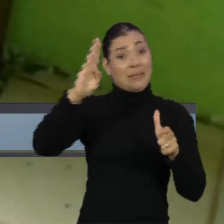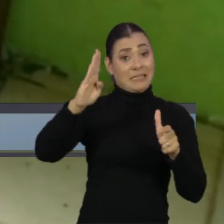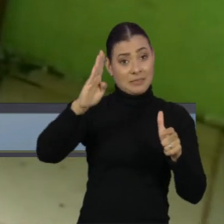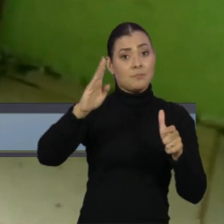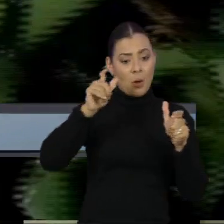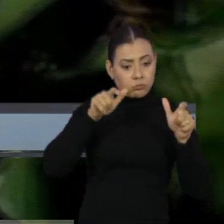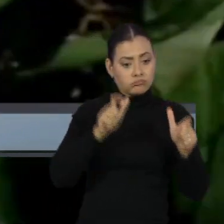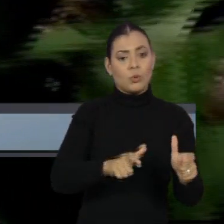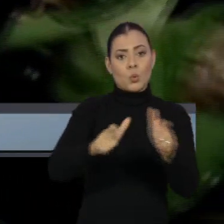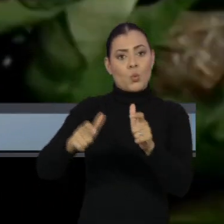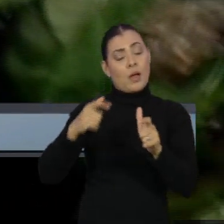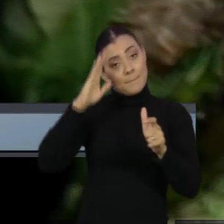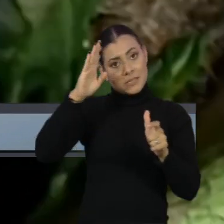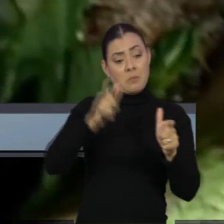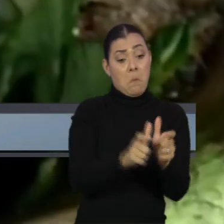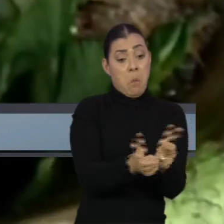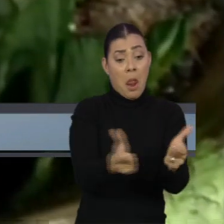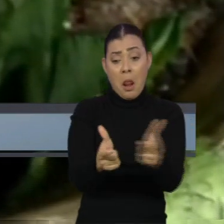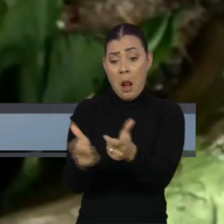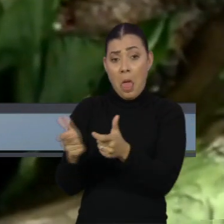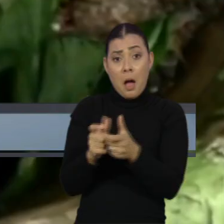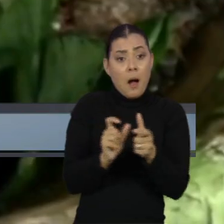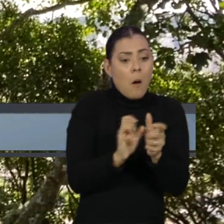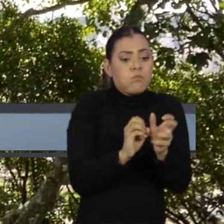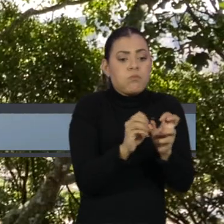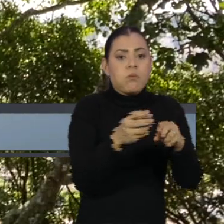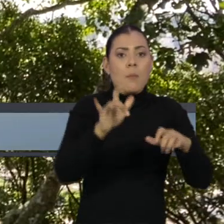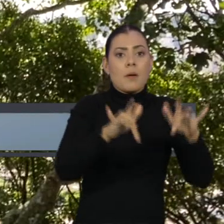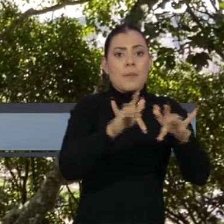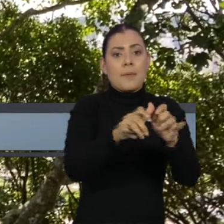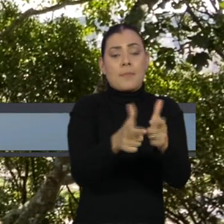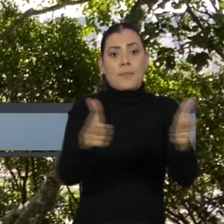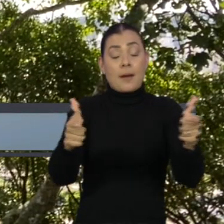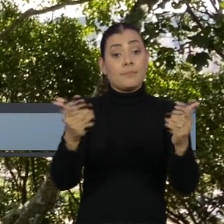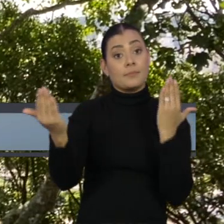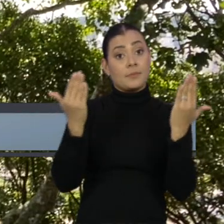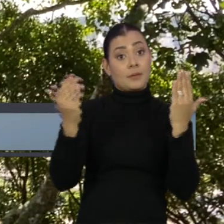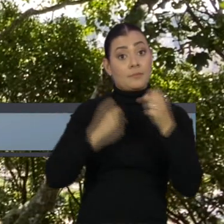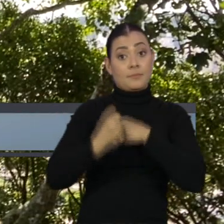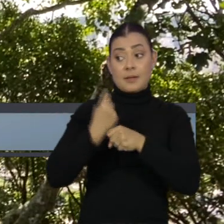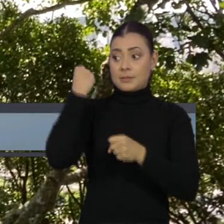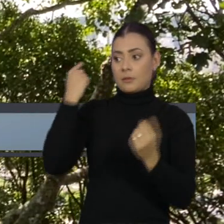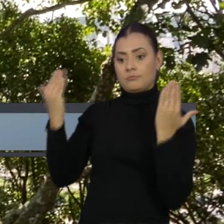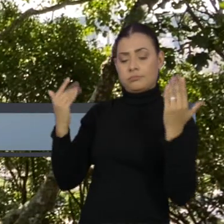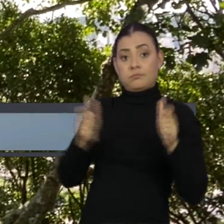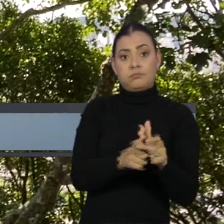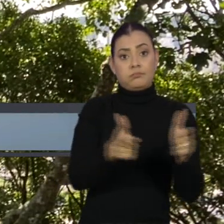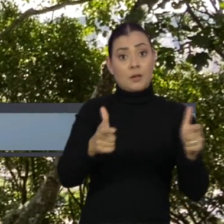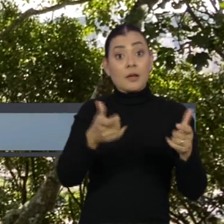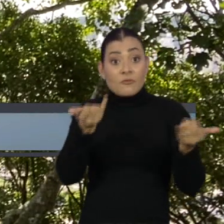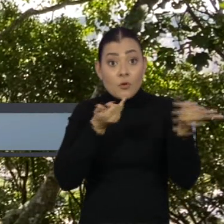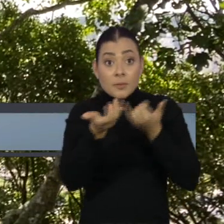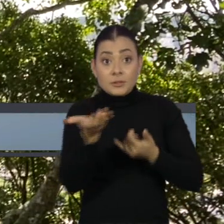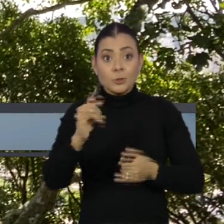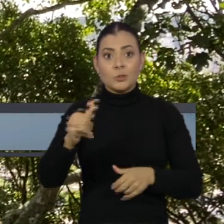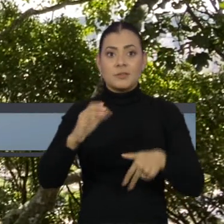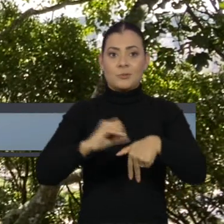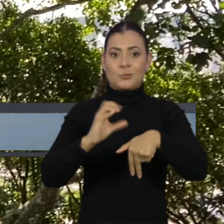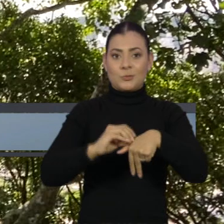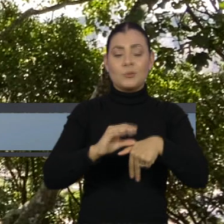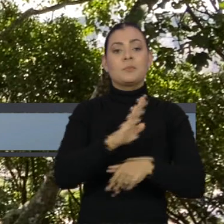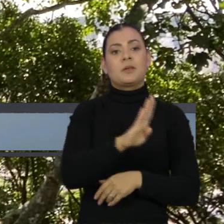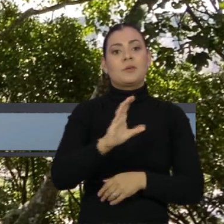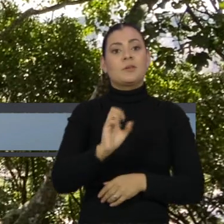aumento de 34 por cento em relação ao ano passado mais informações você ver as 9 horas da noite no Jornal da Cultura de